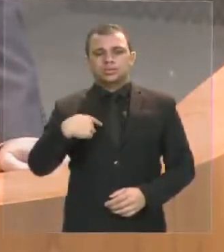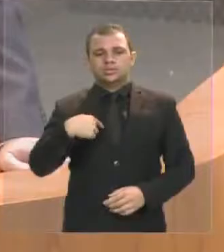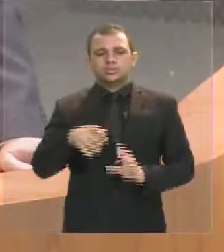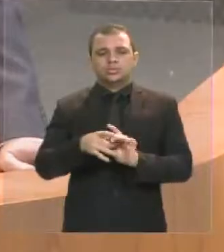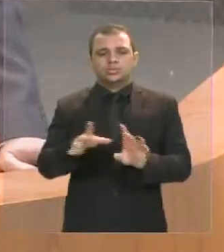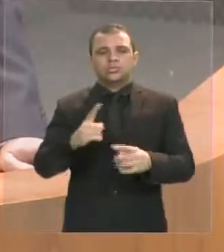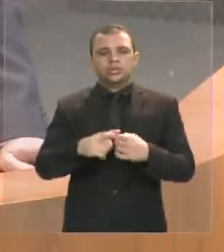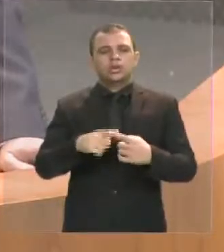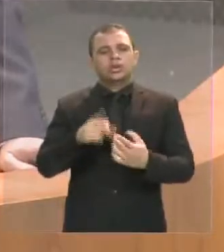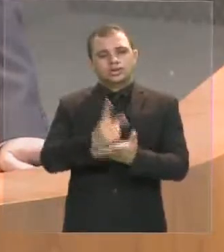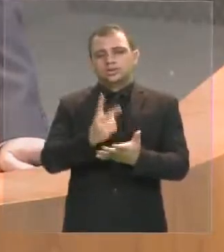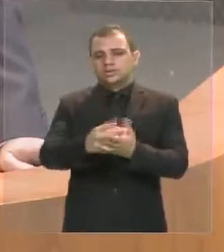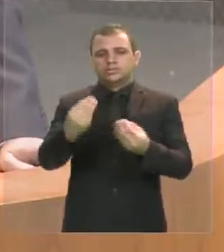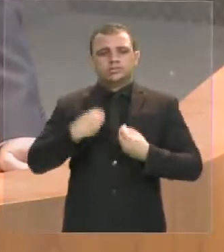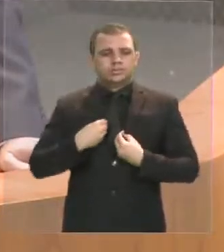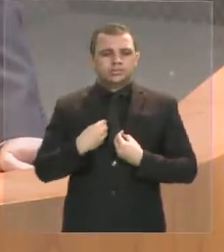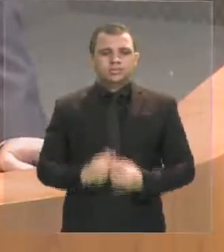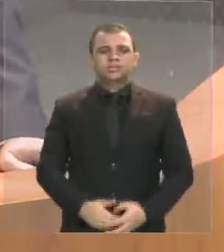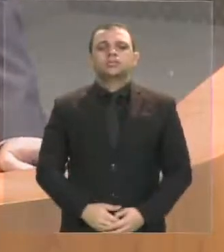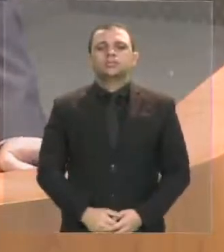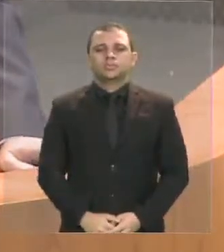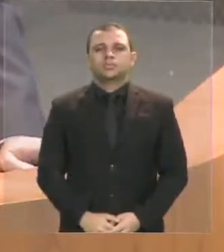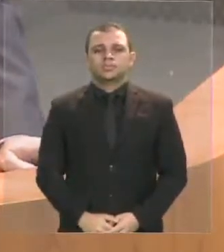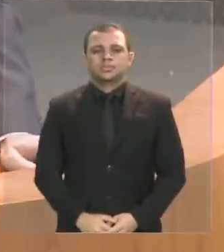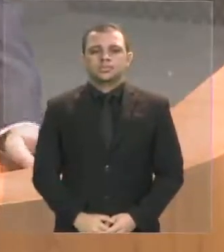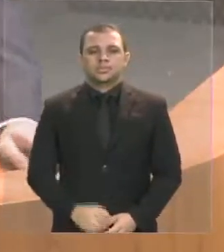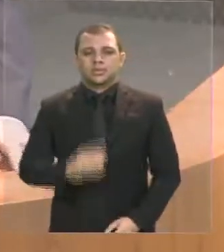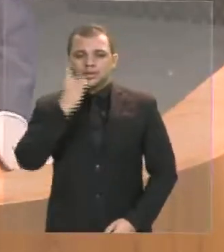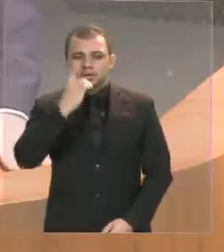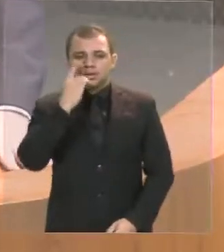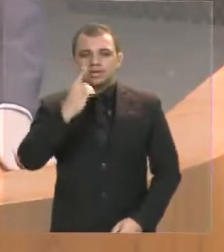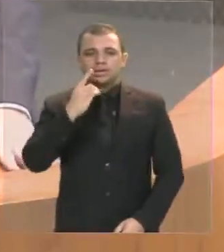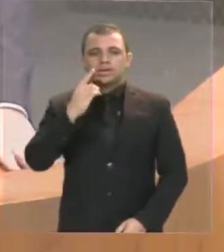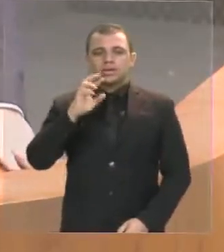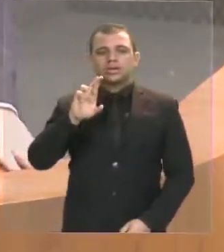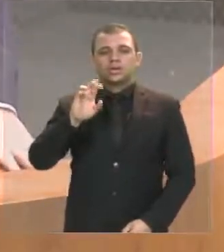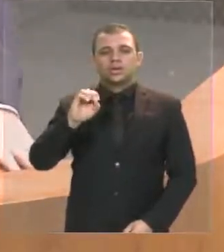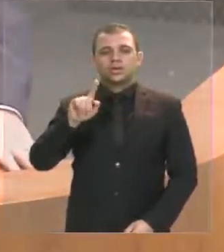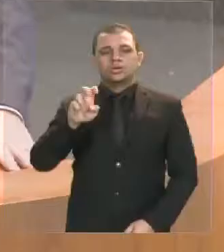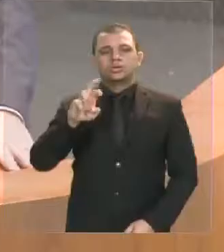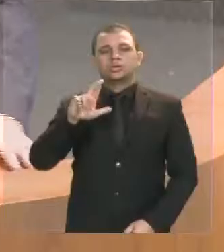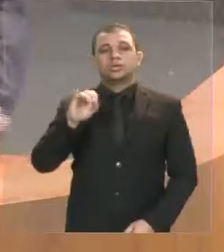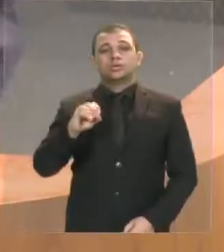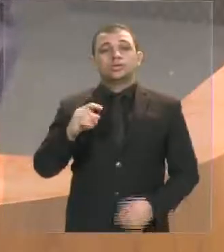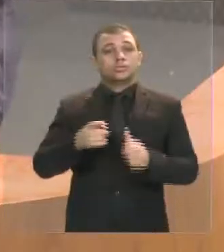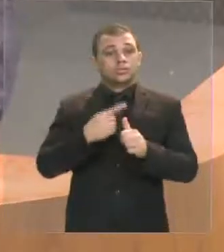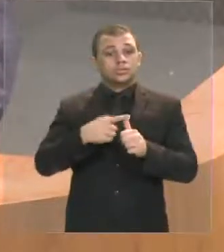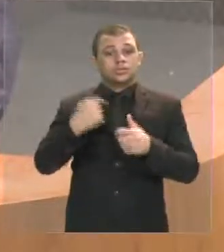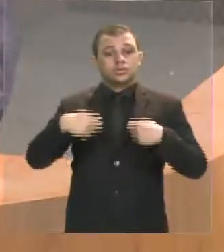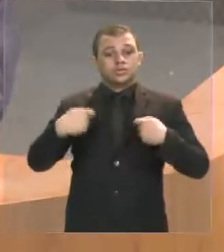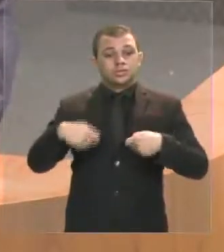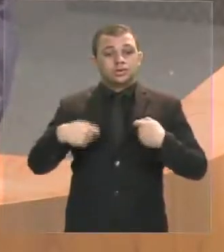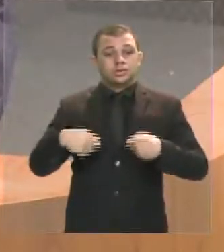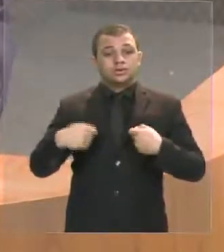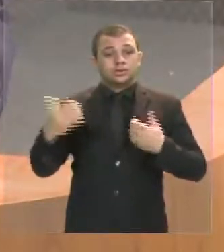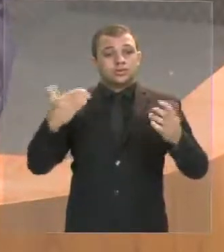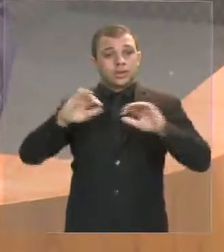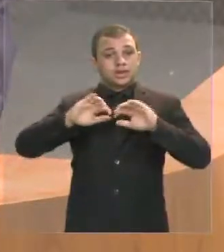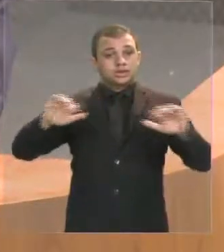me conceder uma parte. Primeiramente, deputado Rogério, a gente não pode confundir promoção com